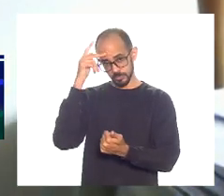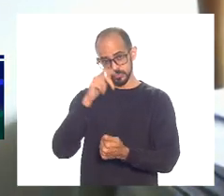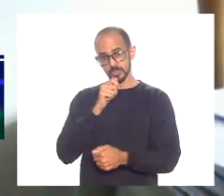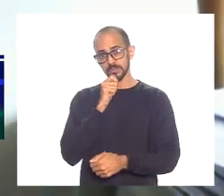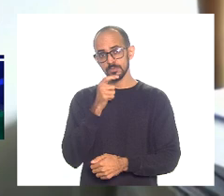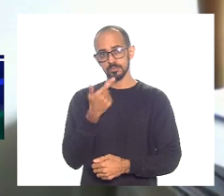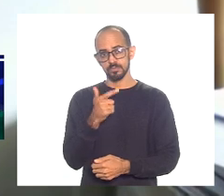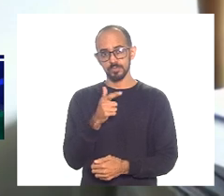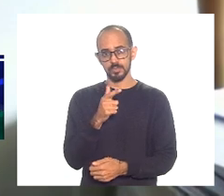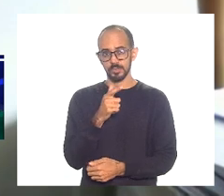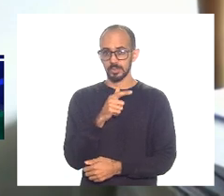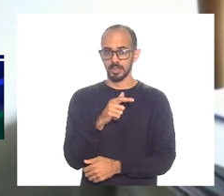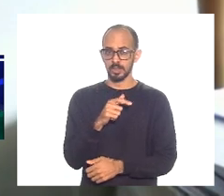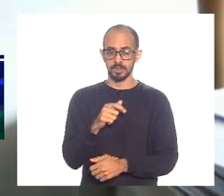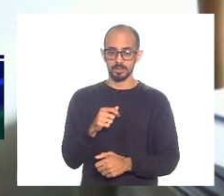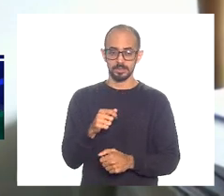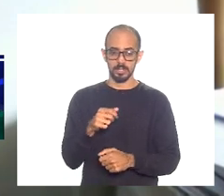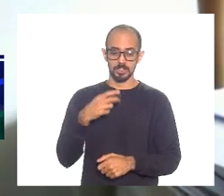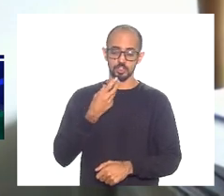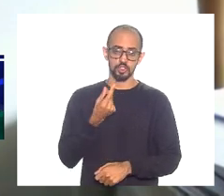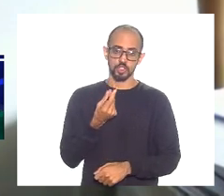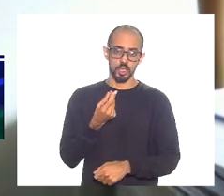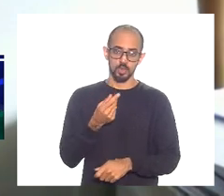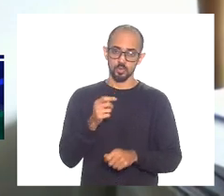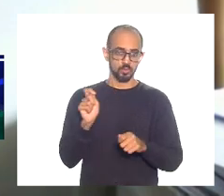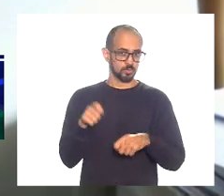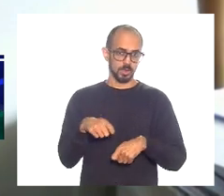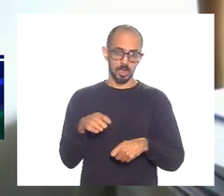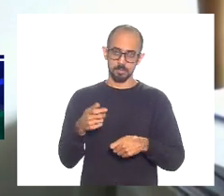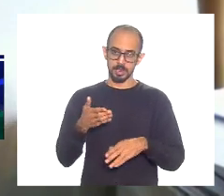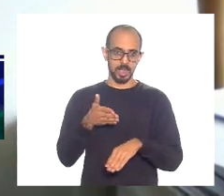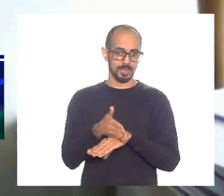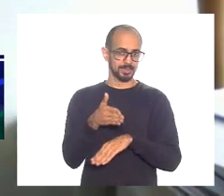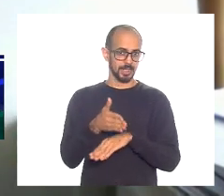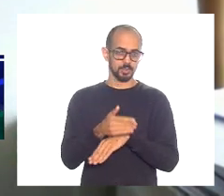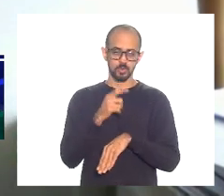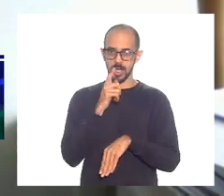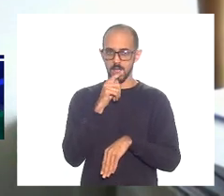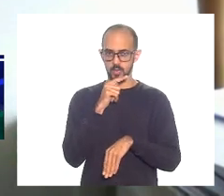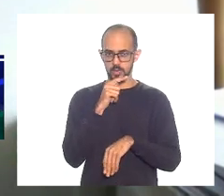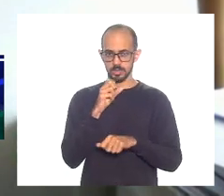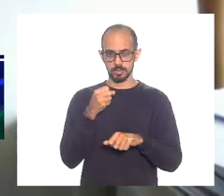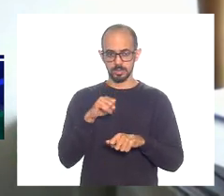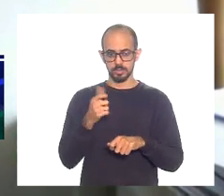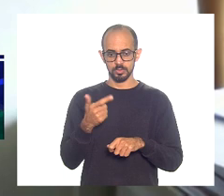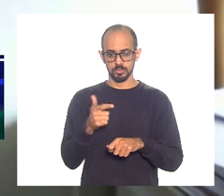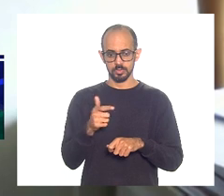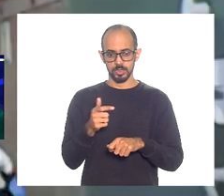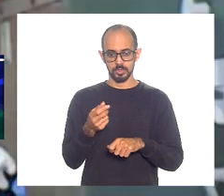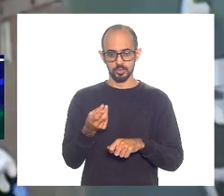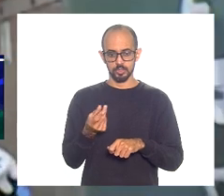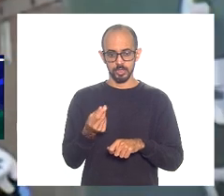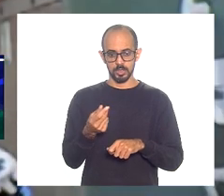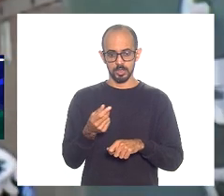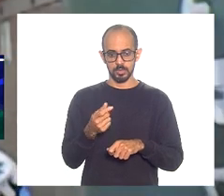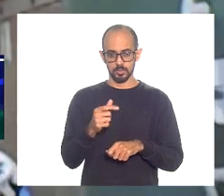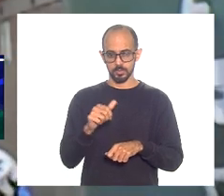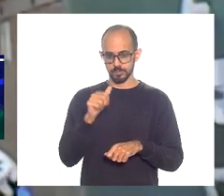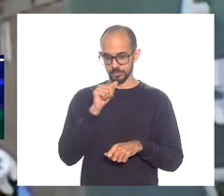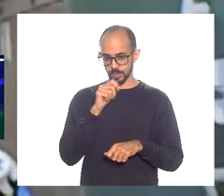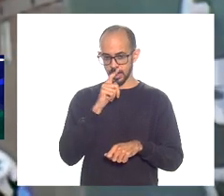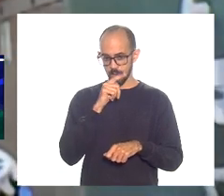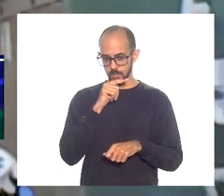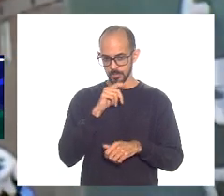eles vão ter água? Vocês não têm dinheiro hoje para comer. Deputada Luciana, uma parte, conclua, por